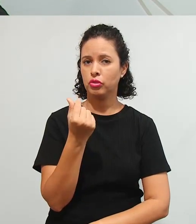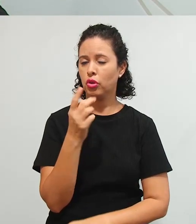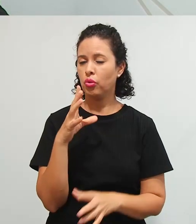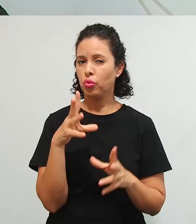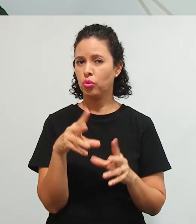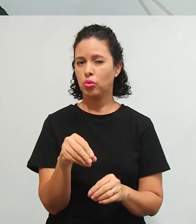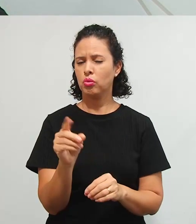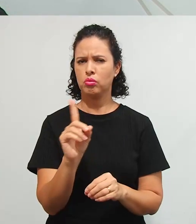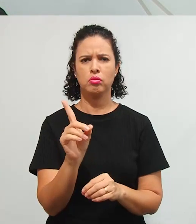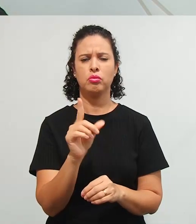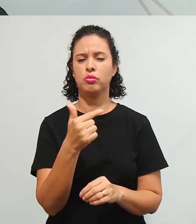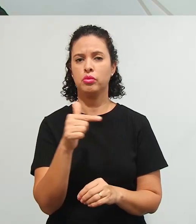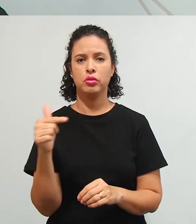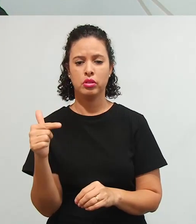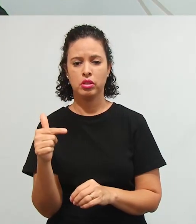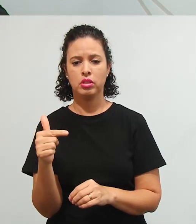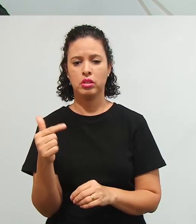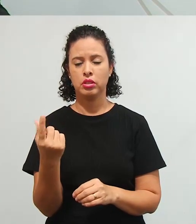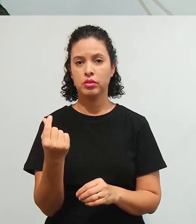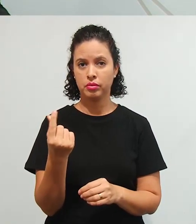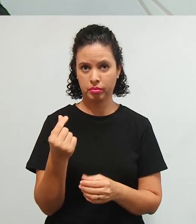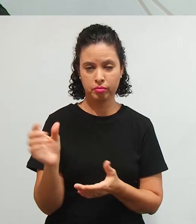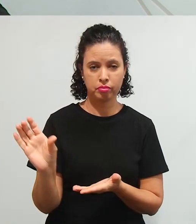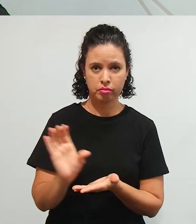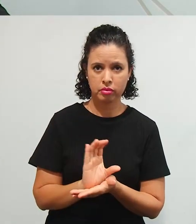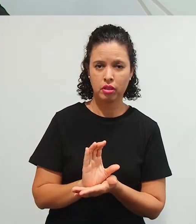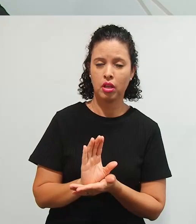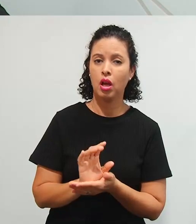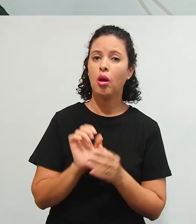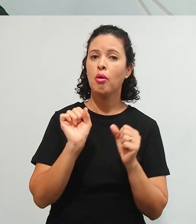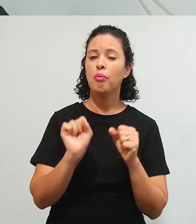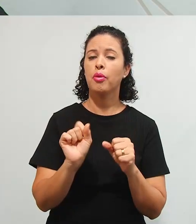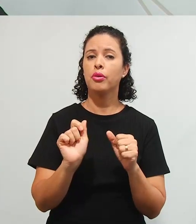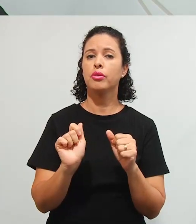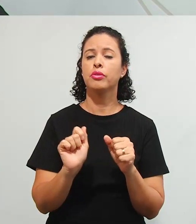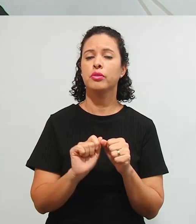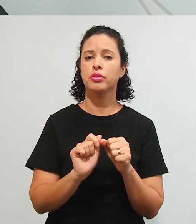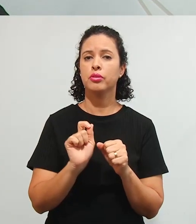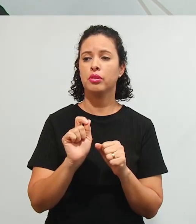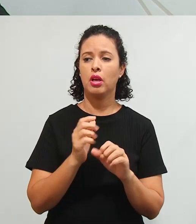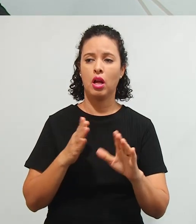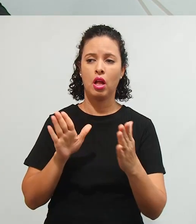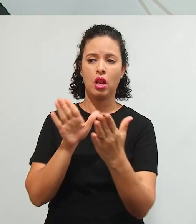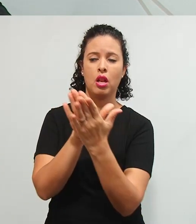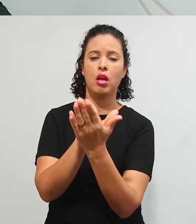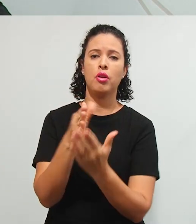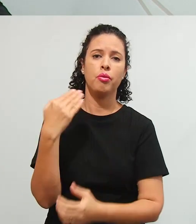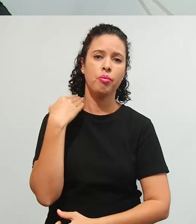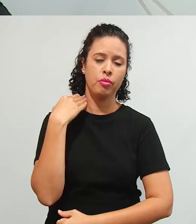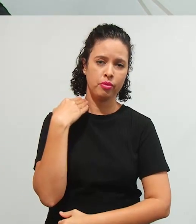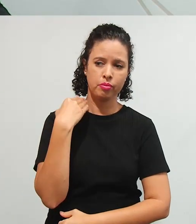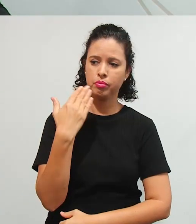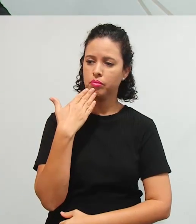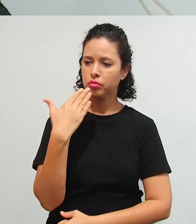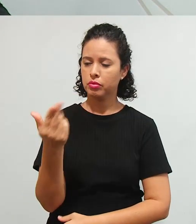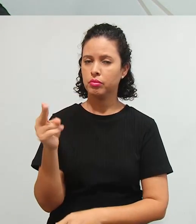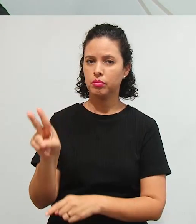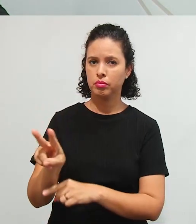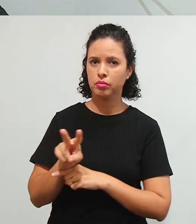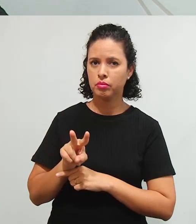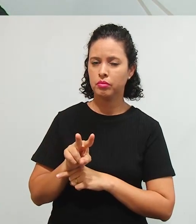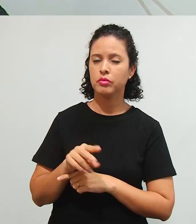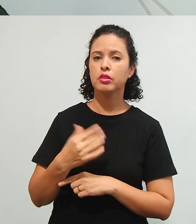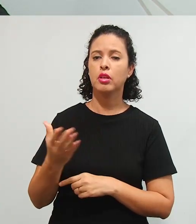todo disponível para fazer isso, recurso financeiro. O que ele pode fazer? Ele pode ir junto ao banco. Então, quando